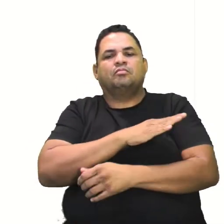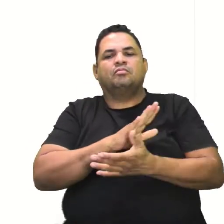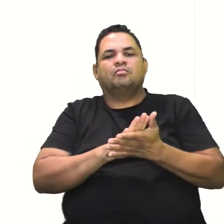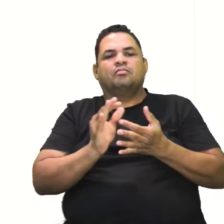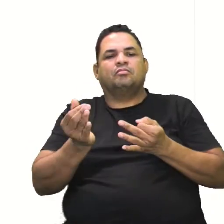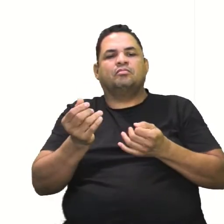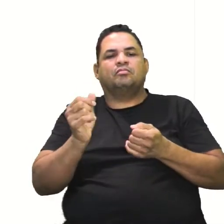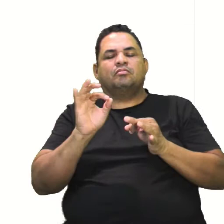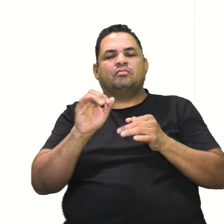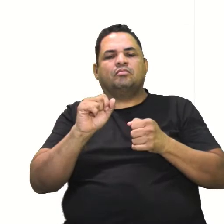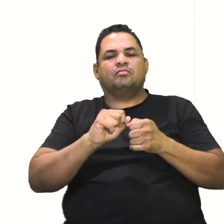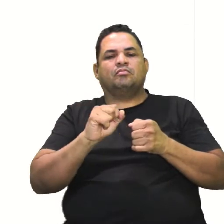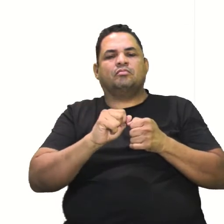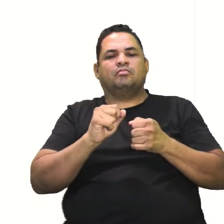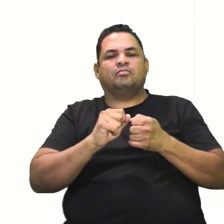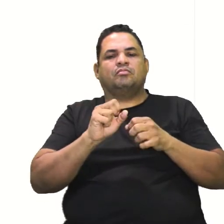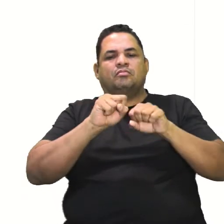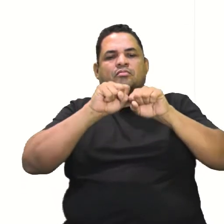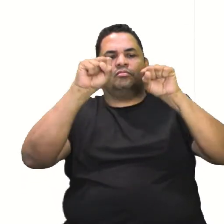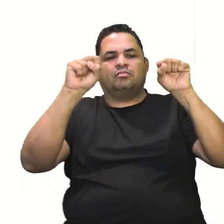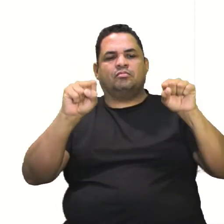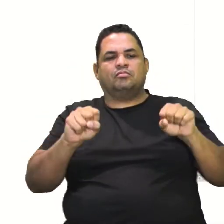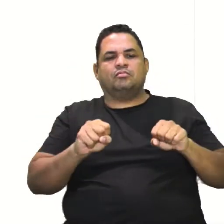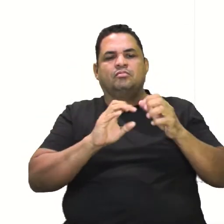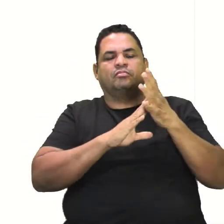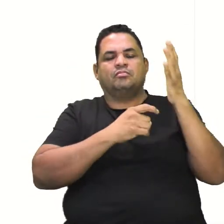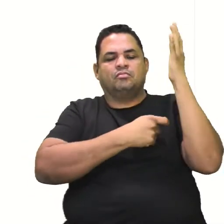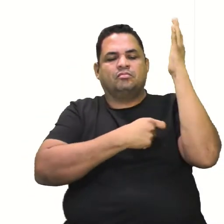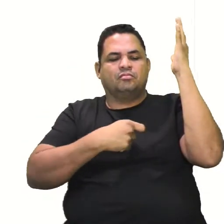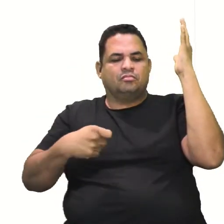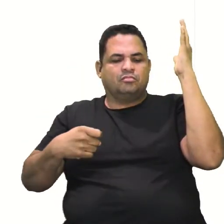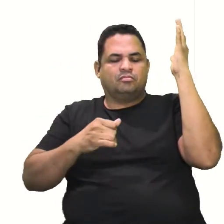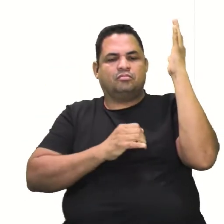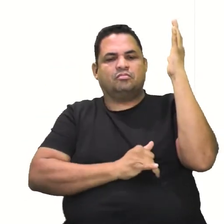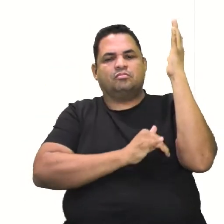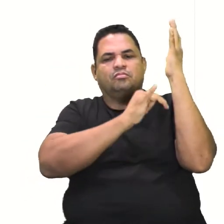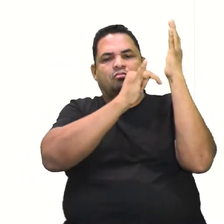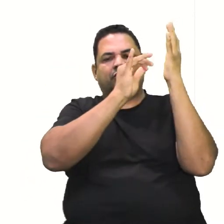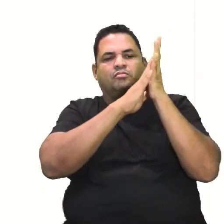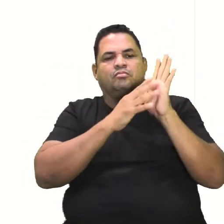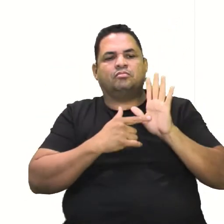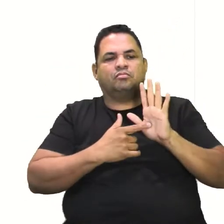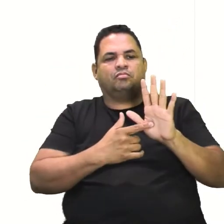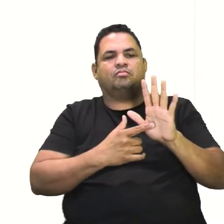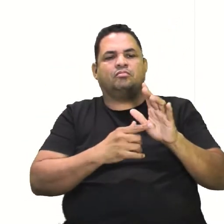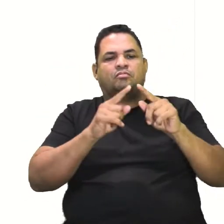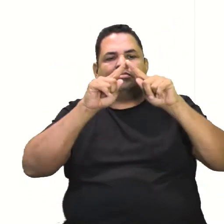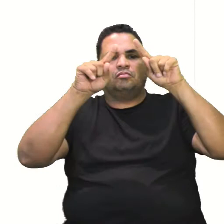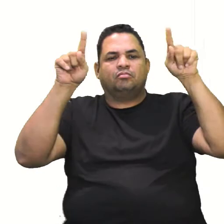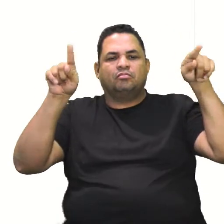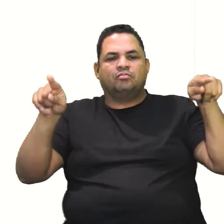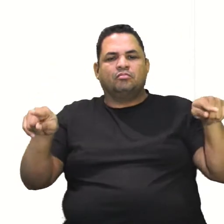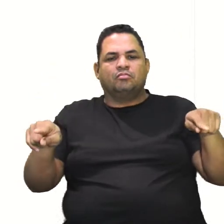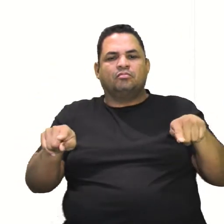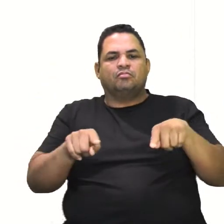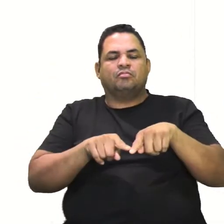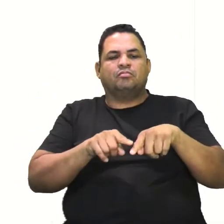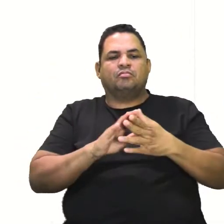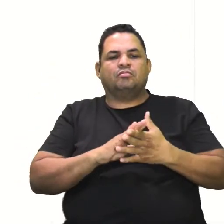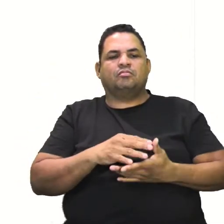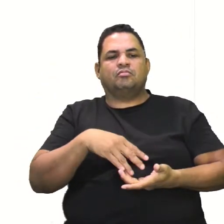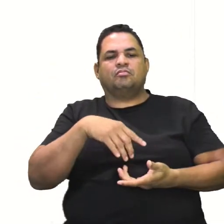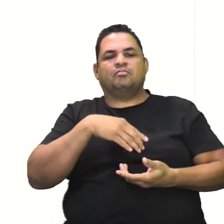seja fixado um sistema de coordenadas cartesianas XY e representa na lousa